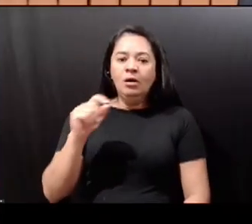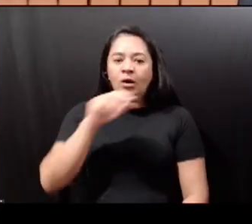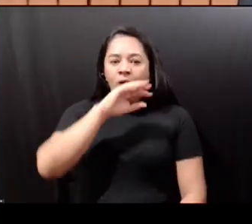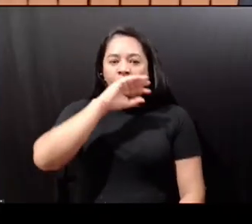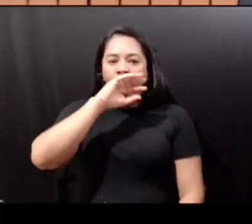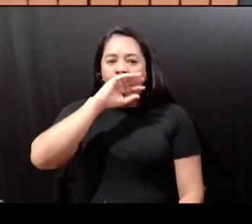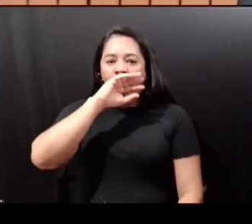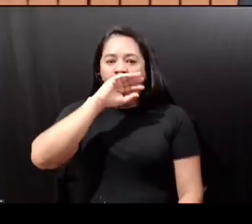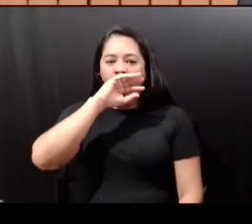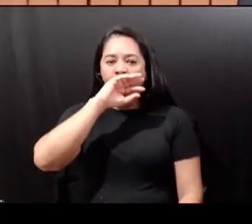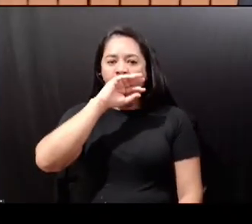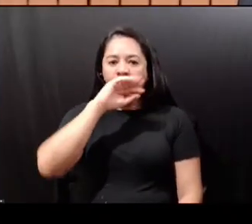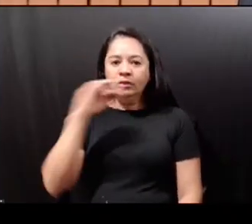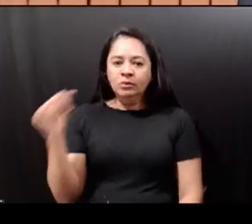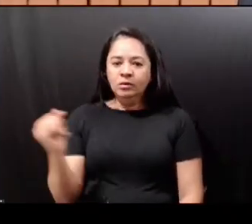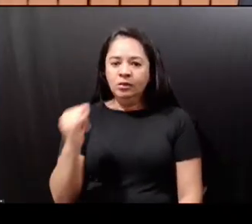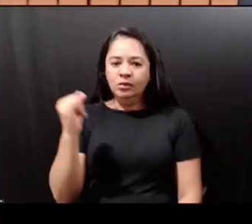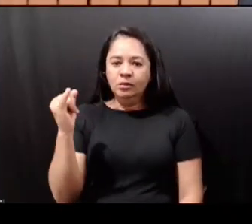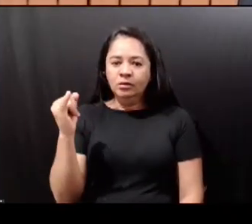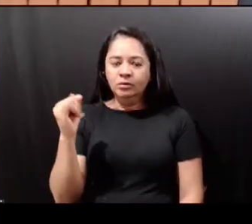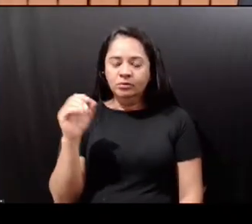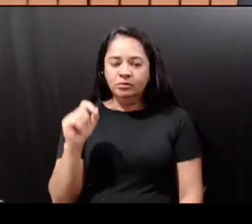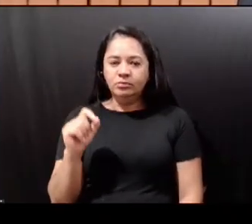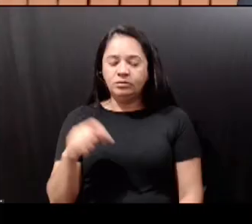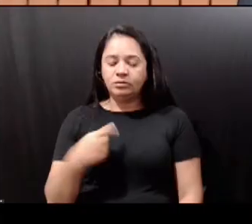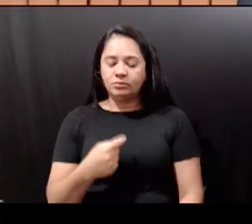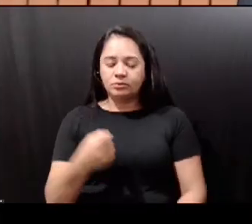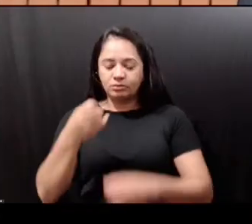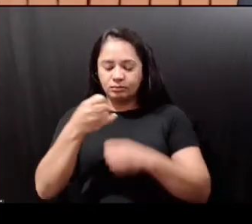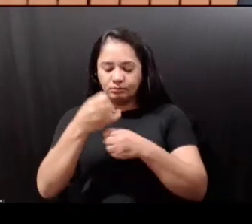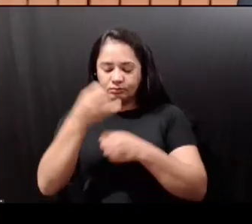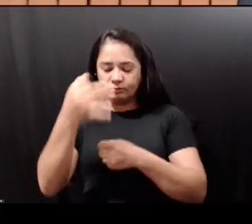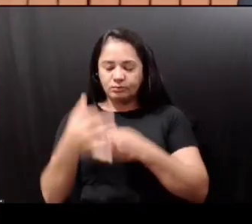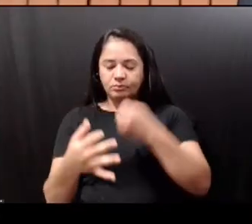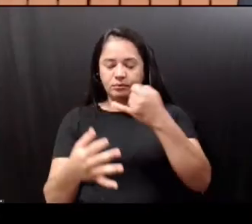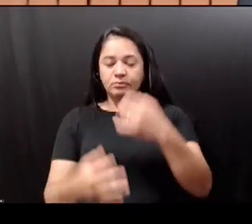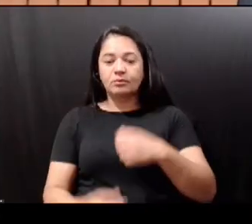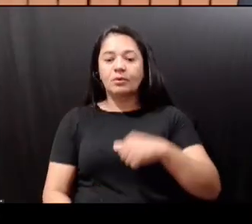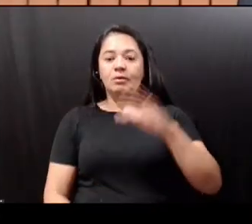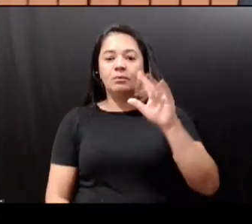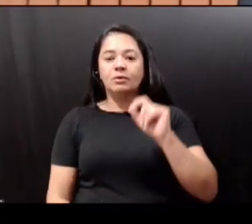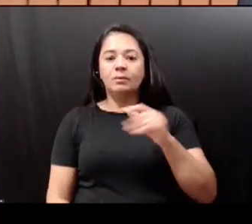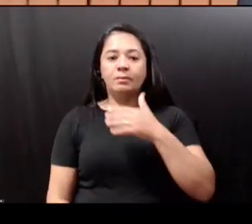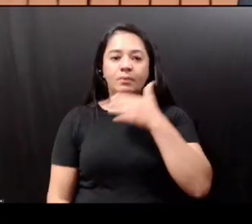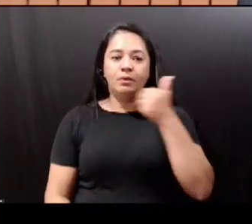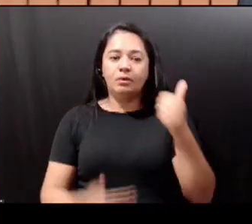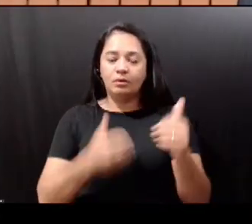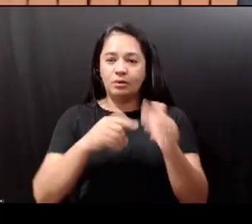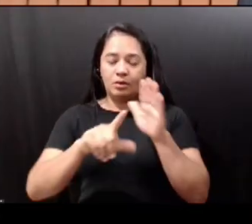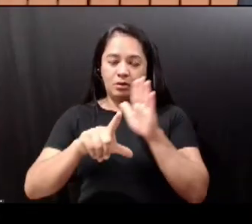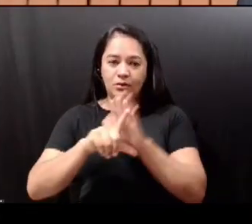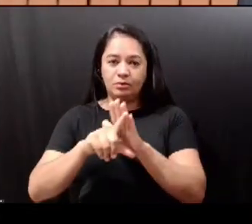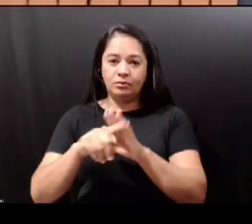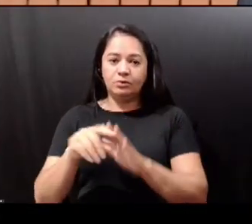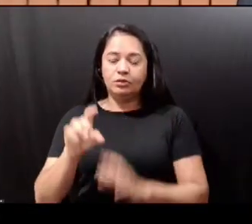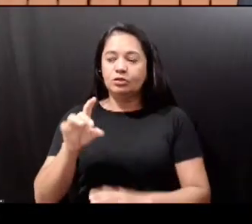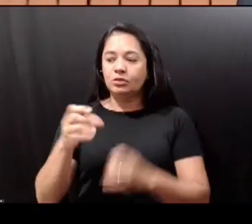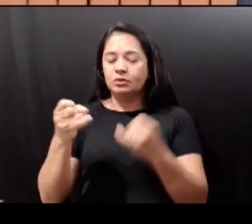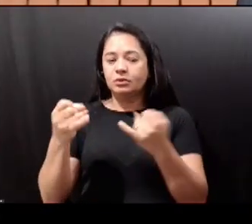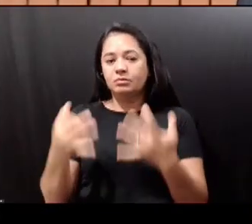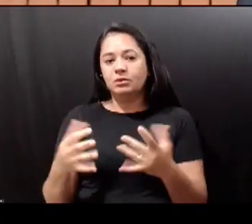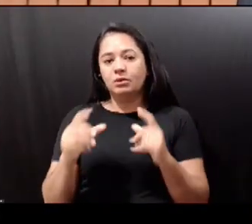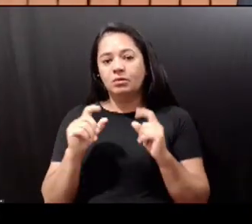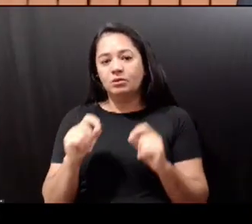porque a gente vai trazendo mais argumentos para cada vez mais melhorar as leis. Então, eu vou só citar aqui que nós vamos encaminhar